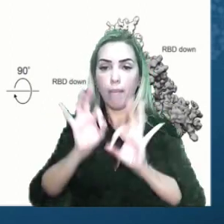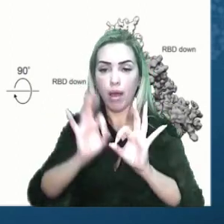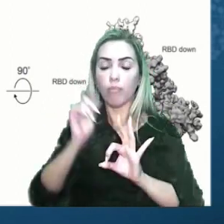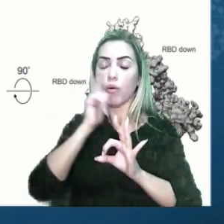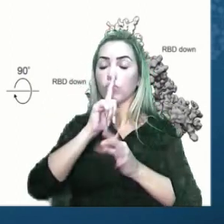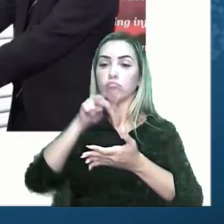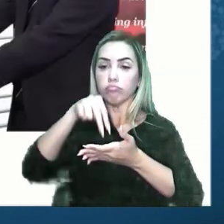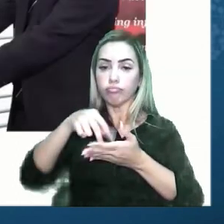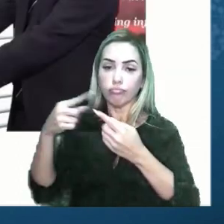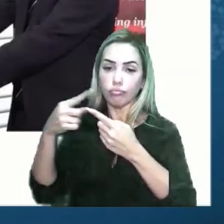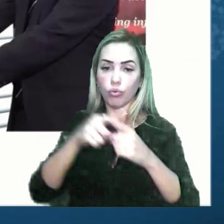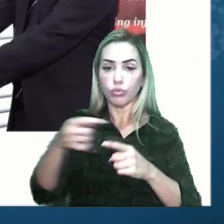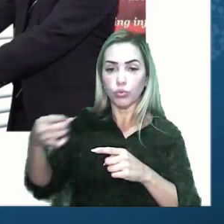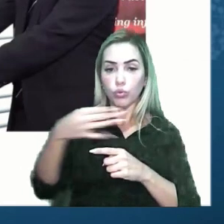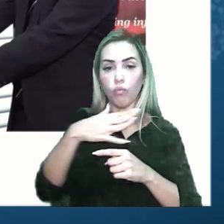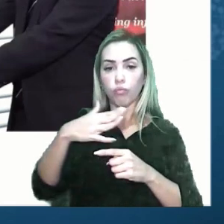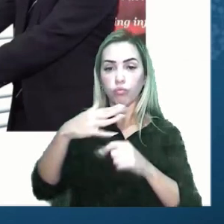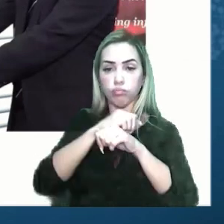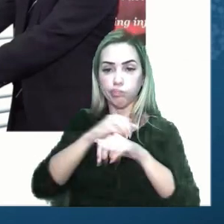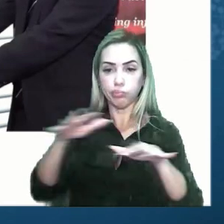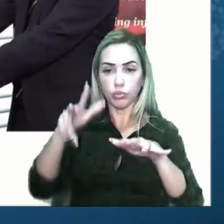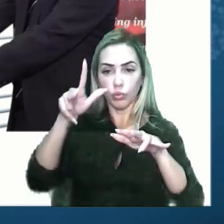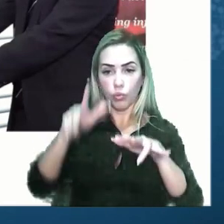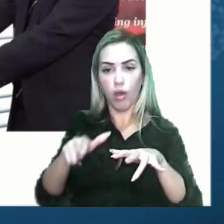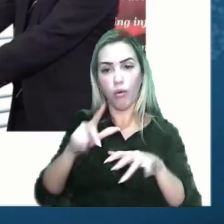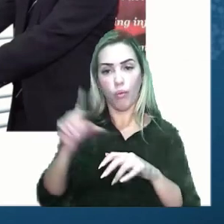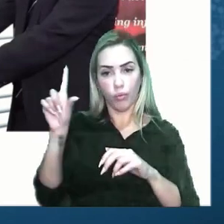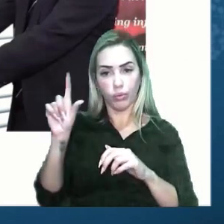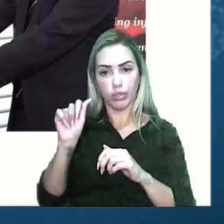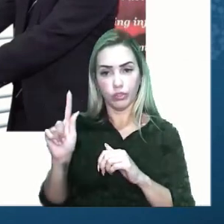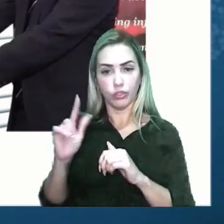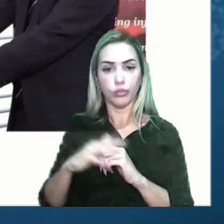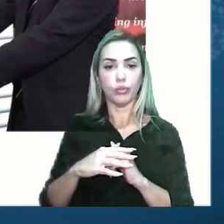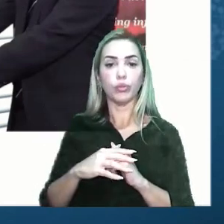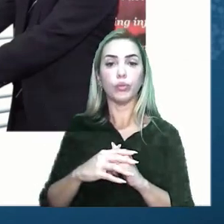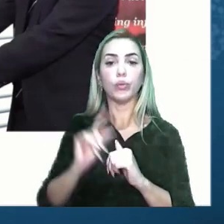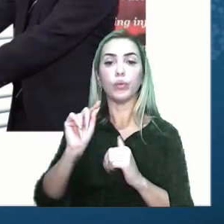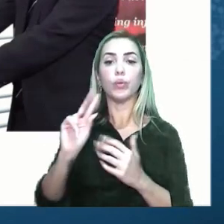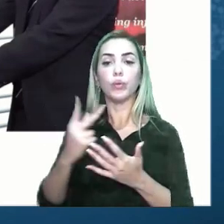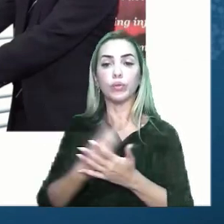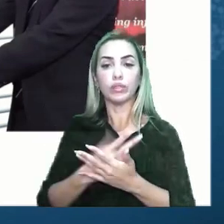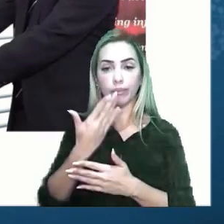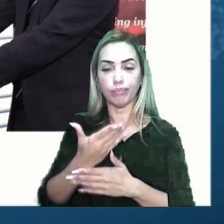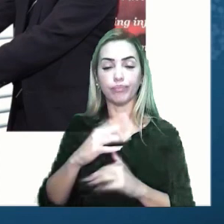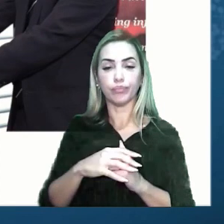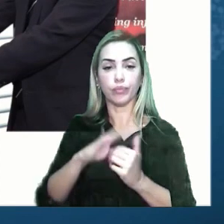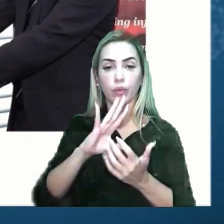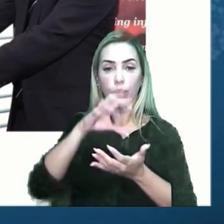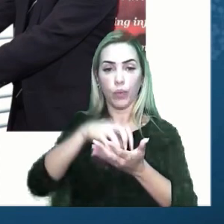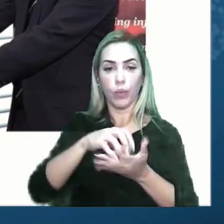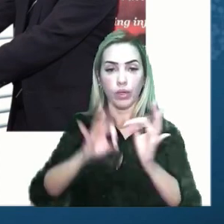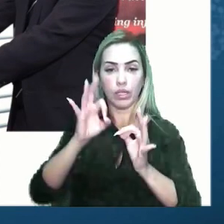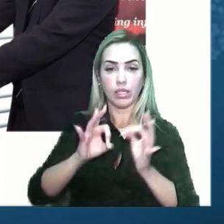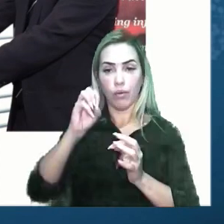enfrentar novos surtos com outros antígenos. O que aconteceu é que que a Organização Mundial